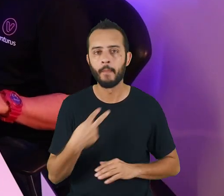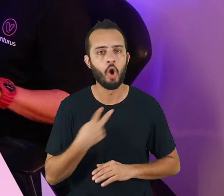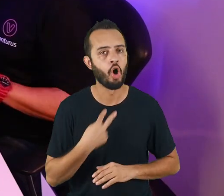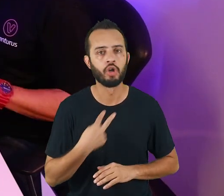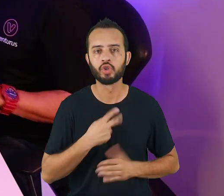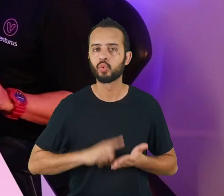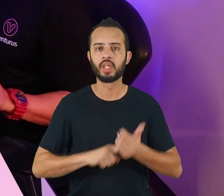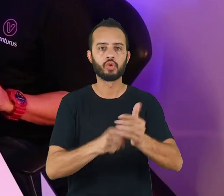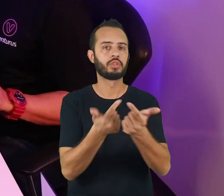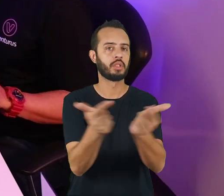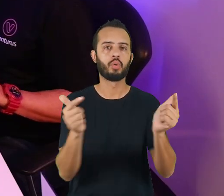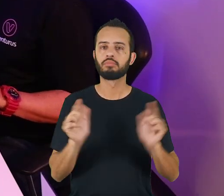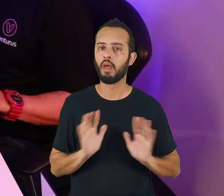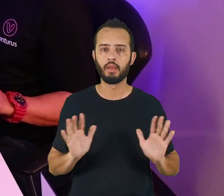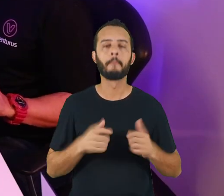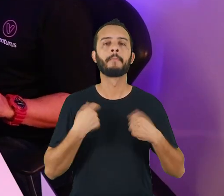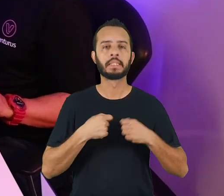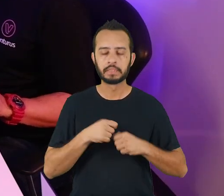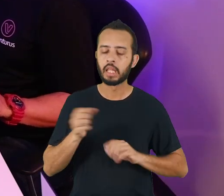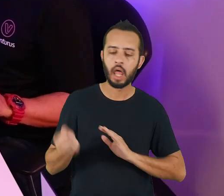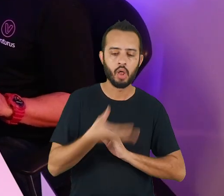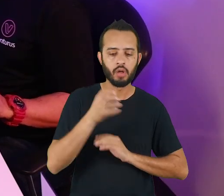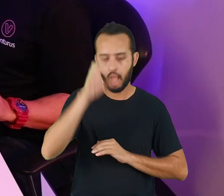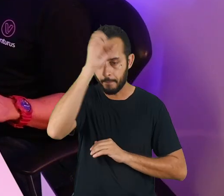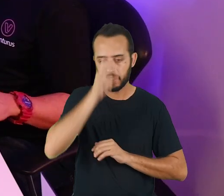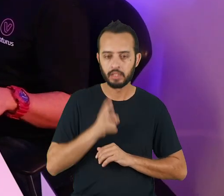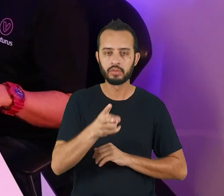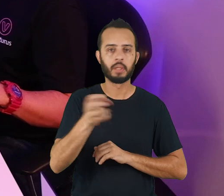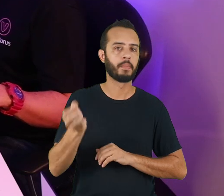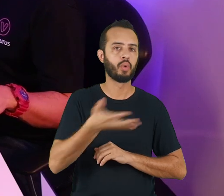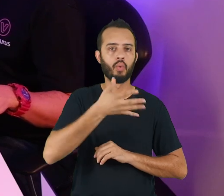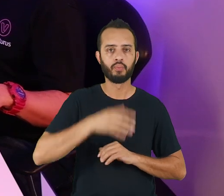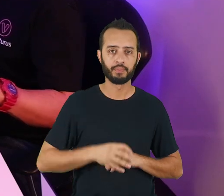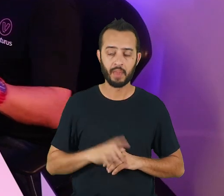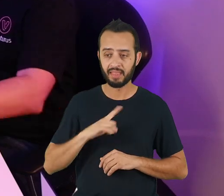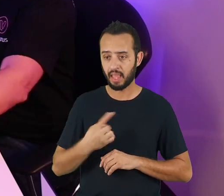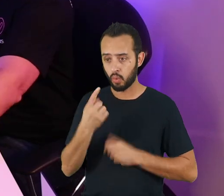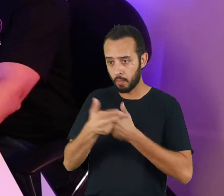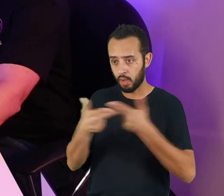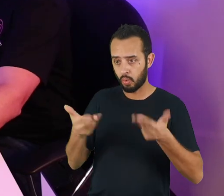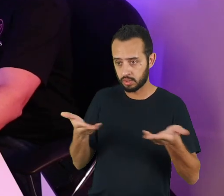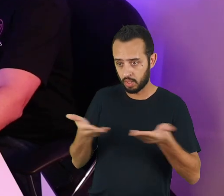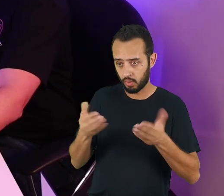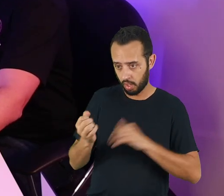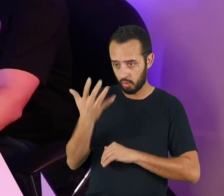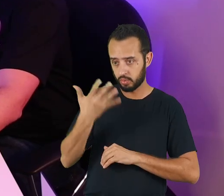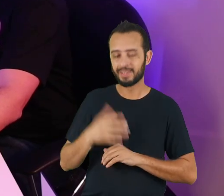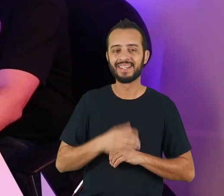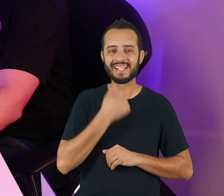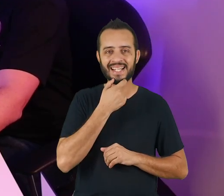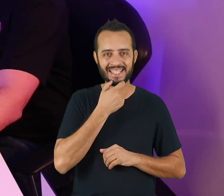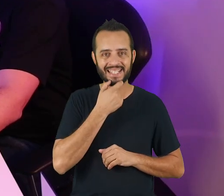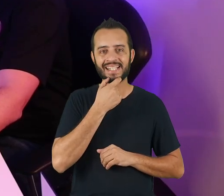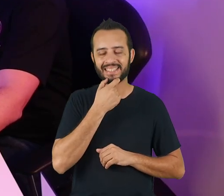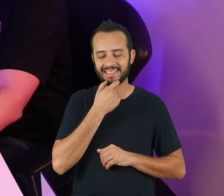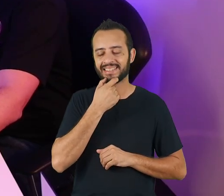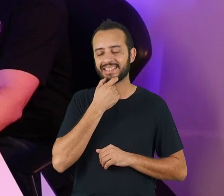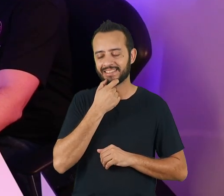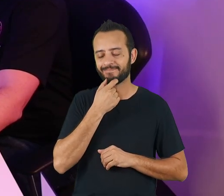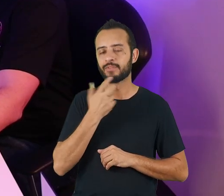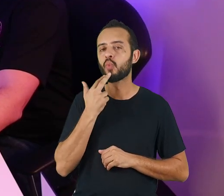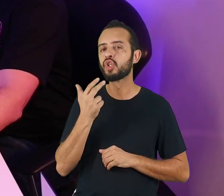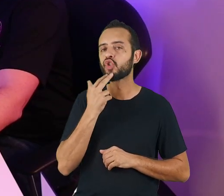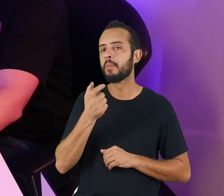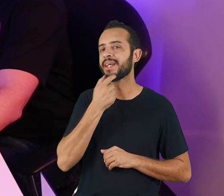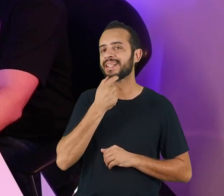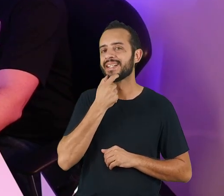com tecnologia não existe não existe né e e uma coisa também que me ocorreu agora é o inglês né Marcelo é